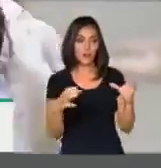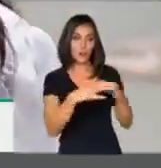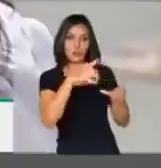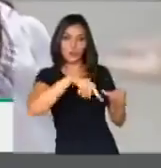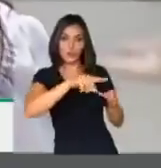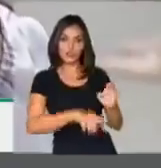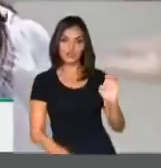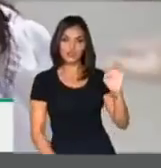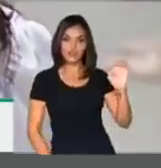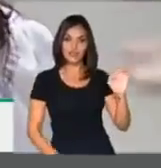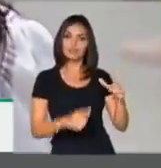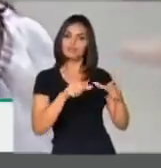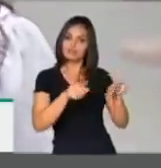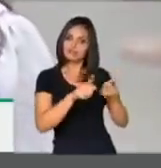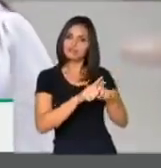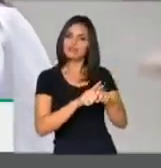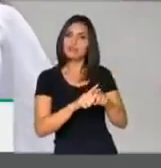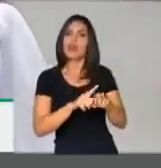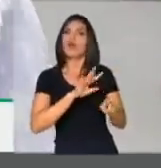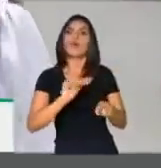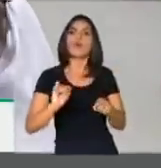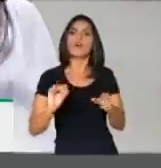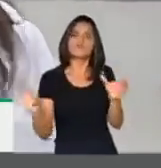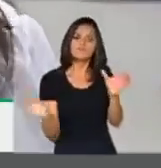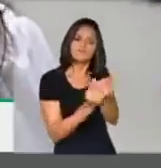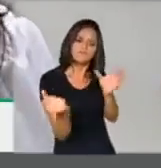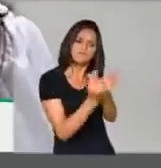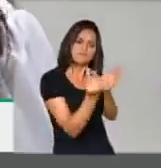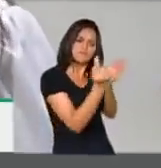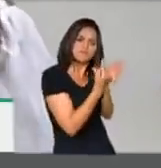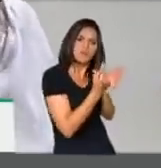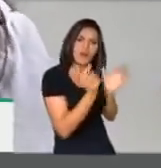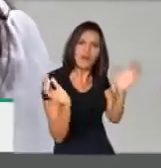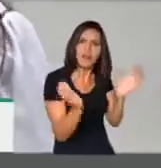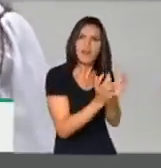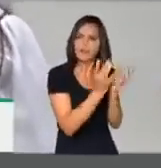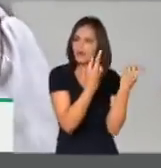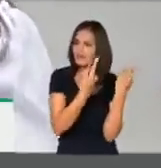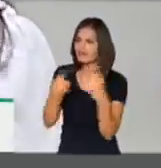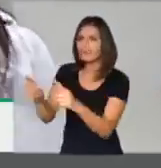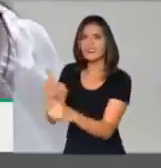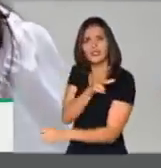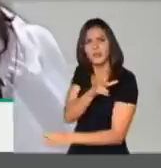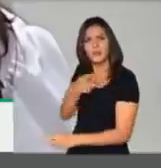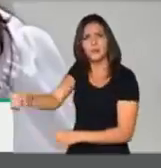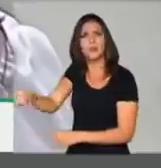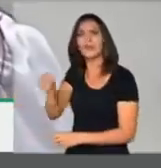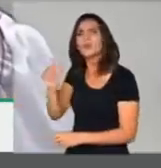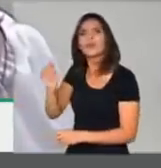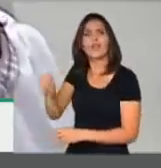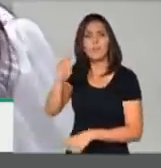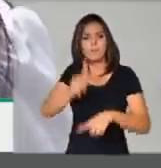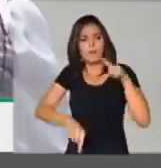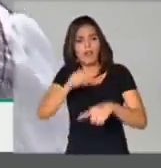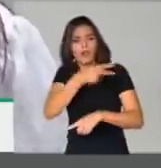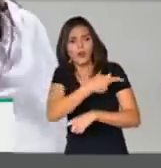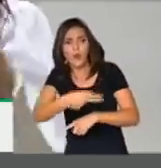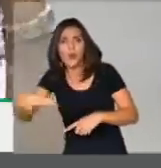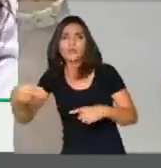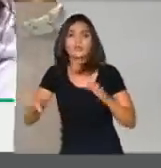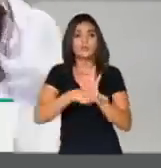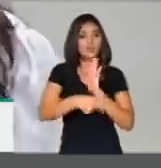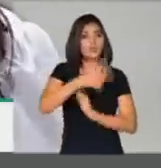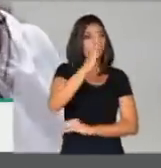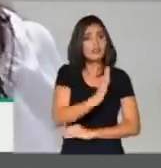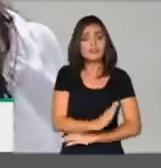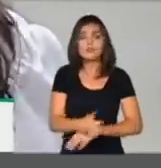uma frente mais ampla do que a esquerda, para derrotarmos essa orientação de entrega do patrimônio nacional,